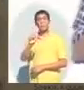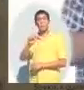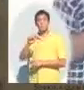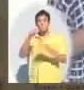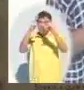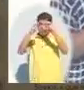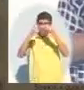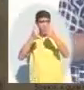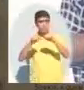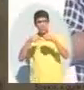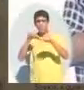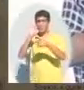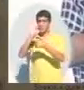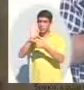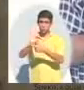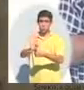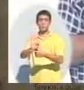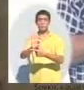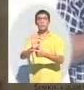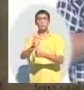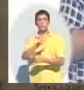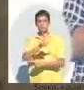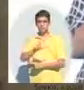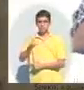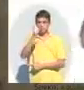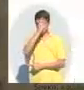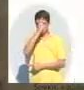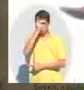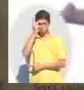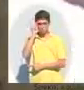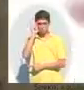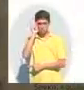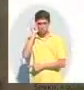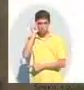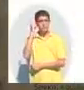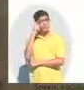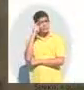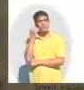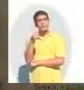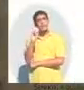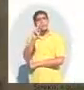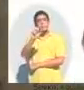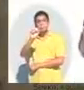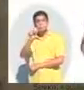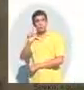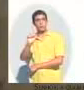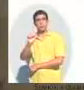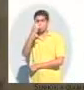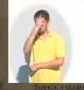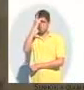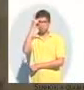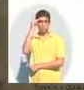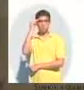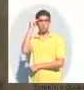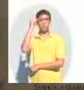coloca o remédio na veia dele. Não adianta, você também precisa, meu irmão. E sabe o que eu